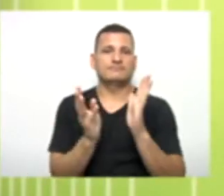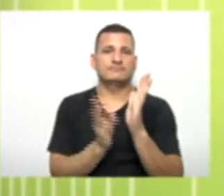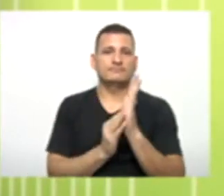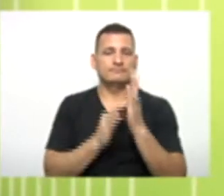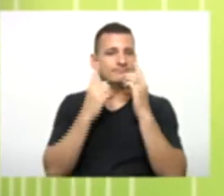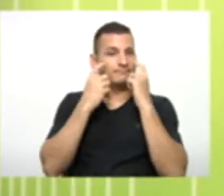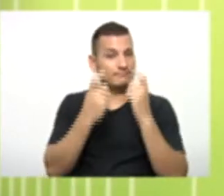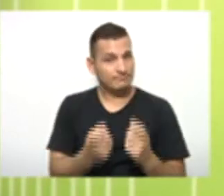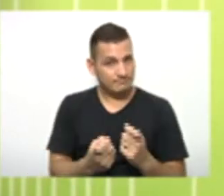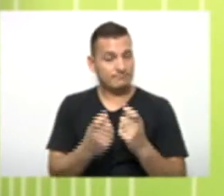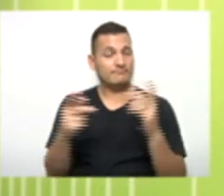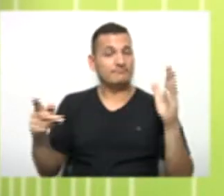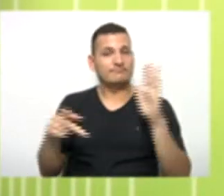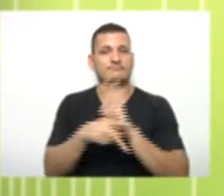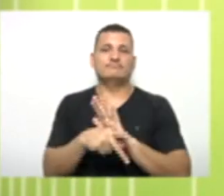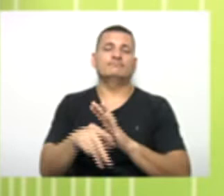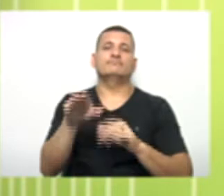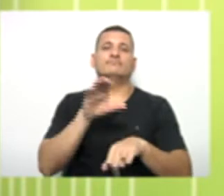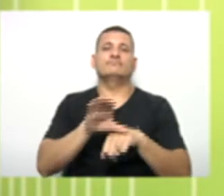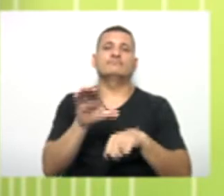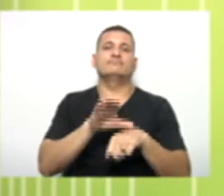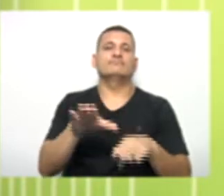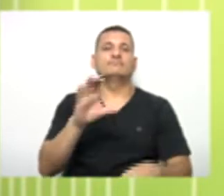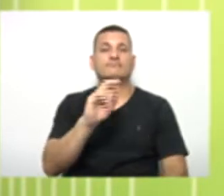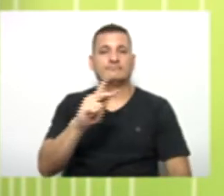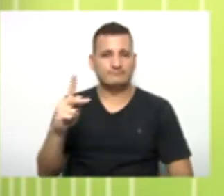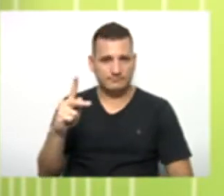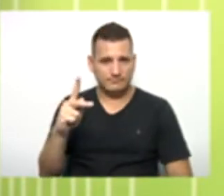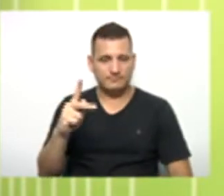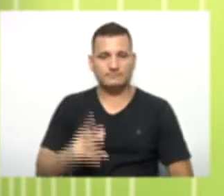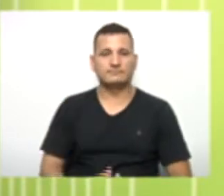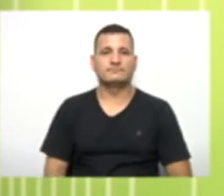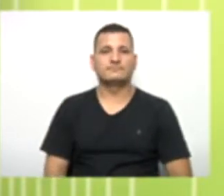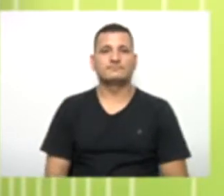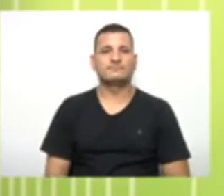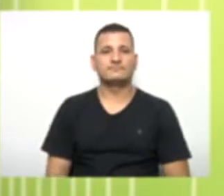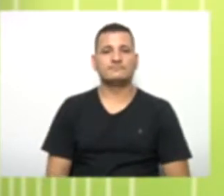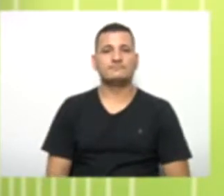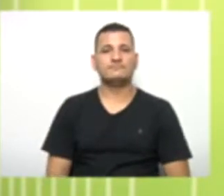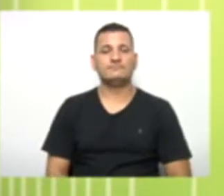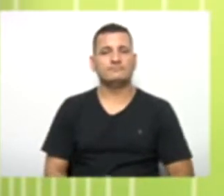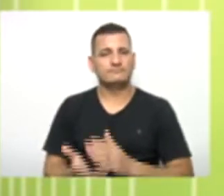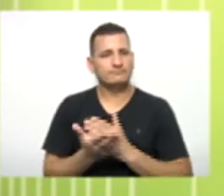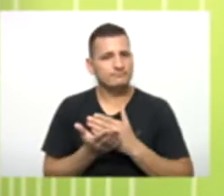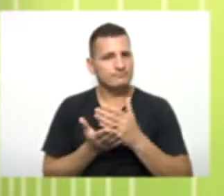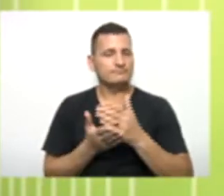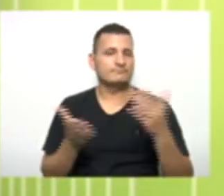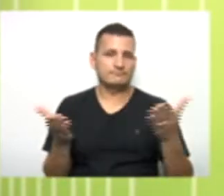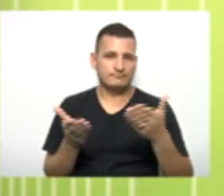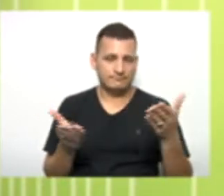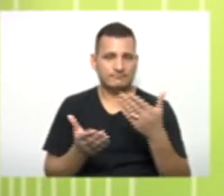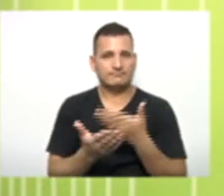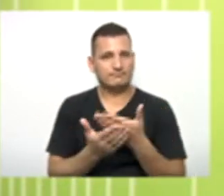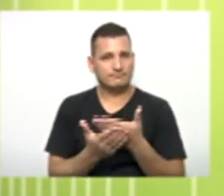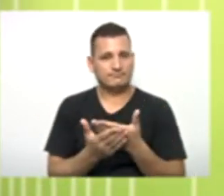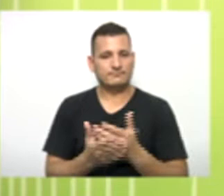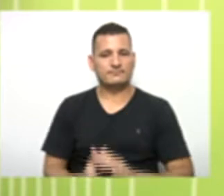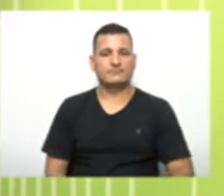ao curso de Técnico em Cooperativismo. Vamos dar início, então, à nossa aula de